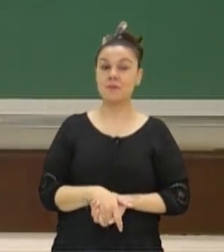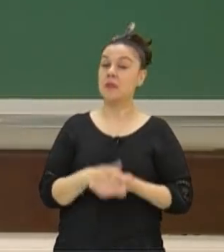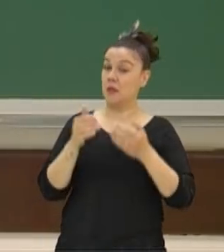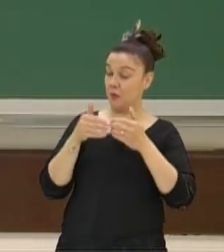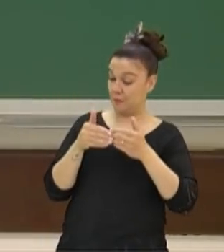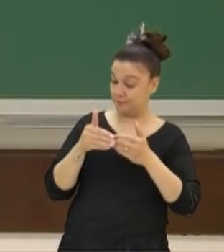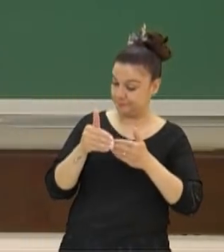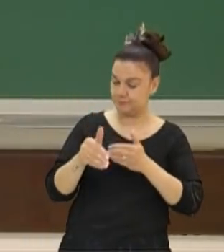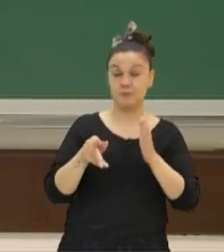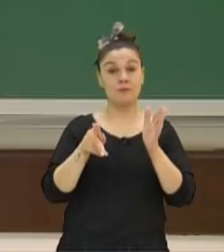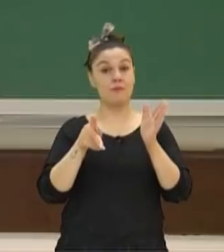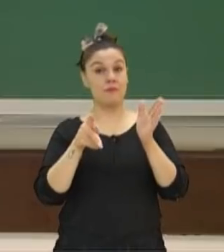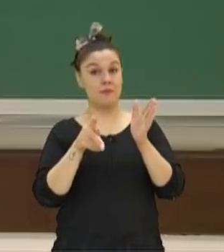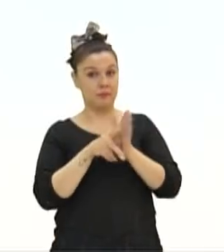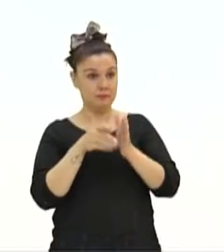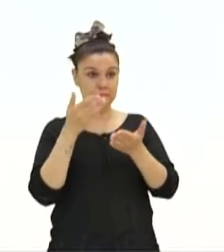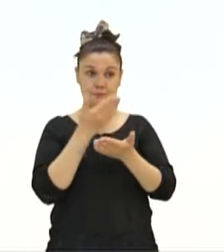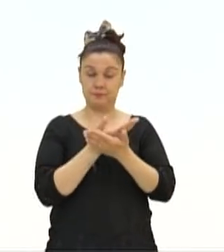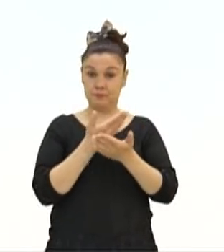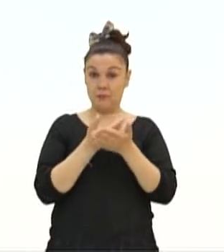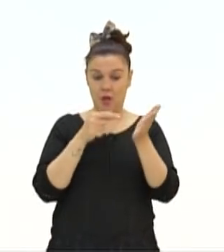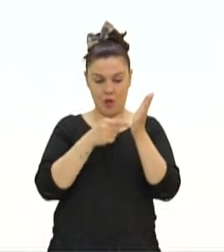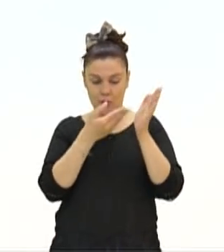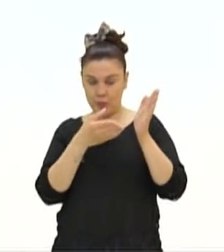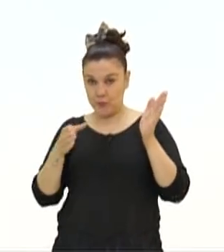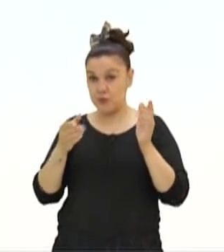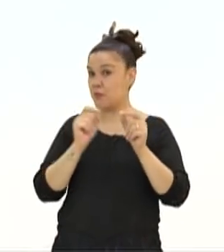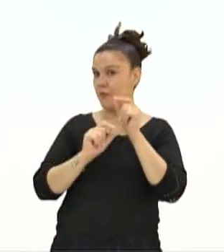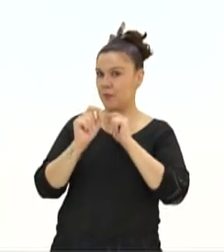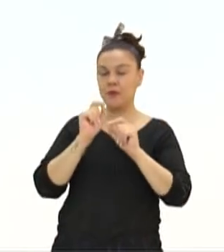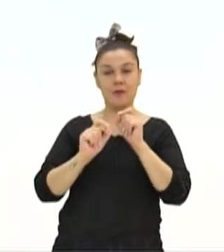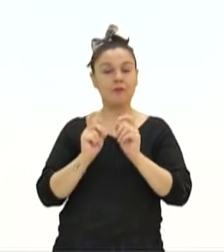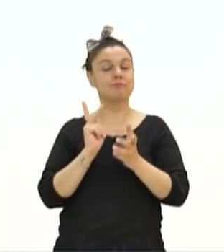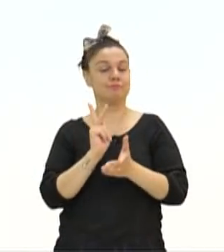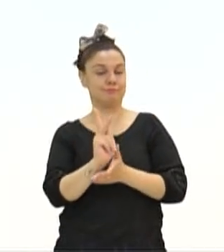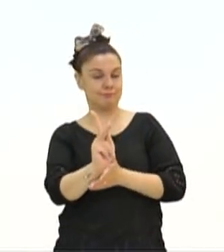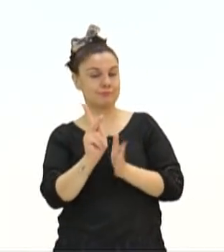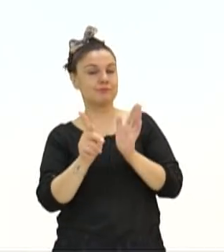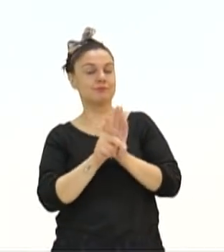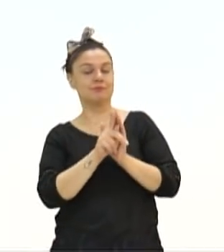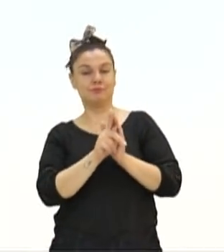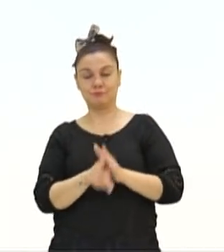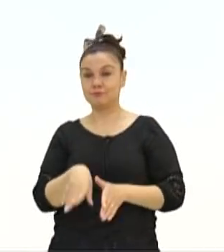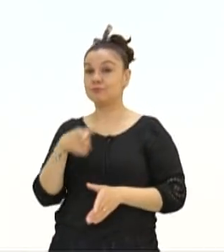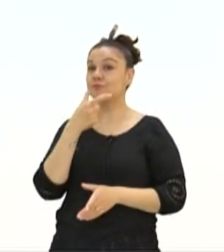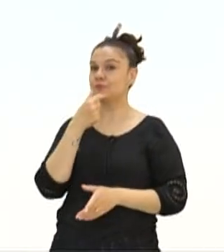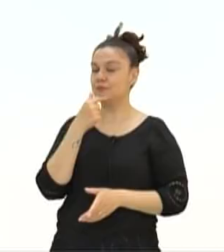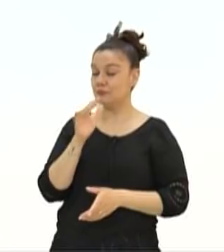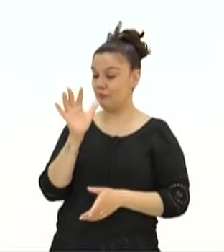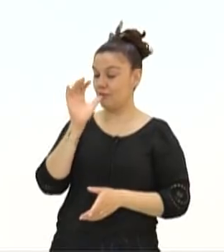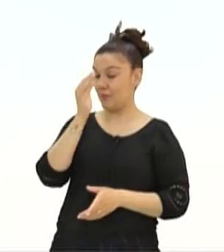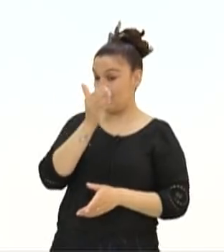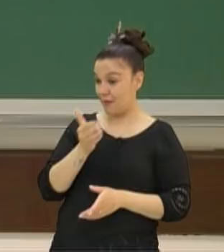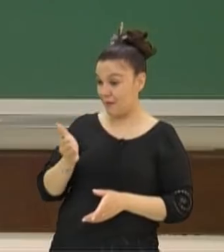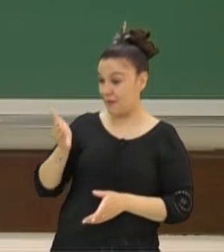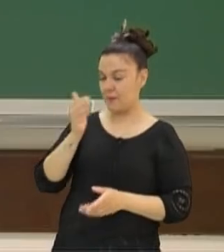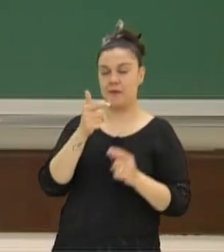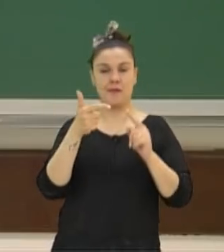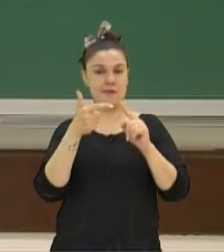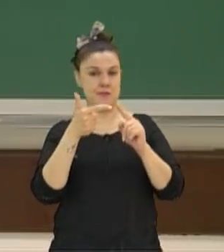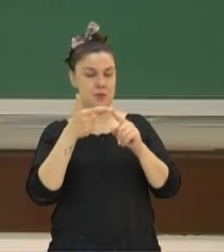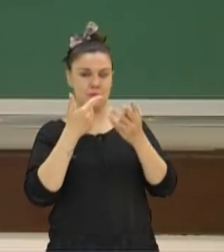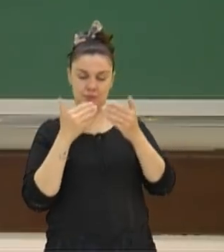dando sequência, então, à nossa aula, a última aula, nós vamos falar ainda sobre o sistema genital masculino, Essa parte 2,